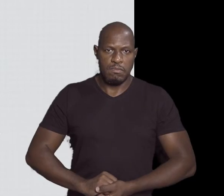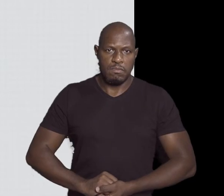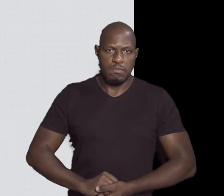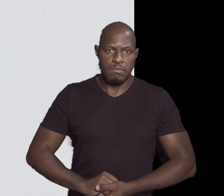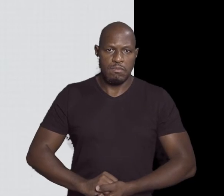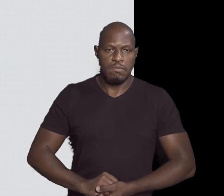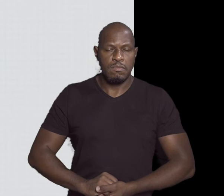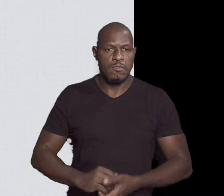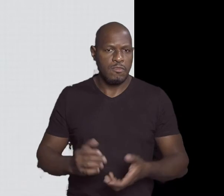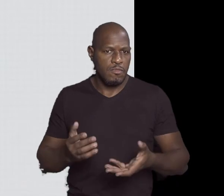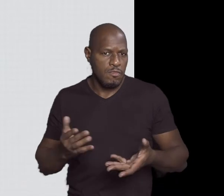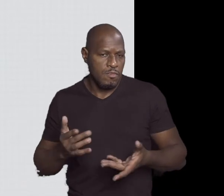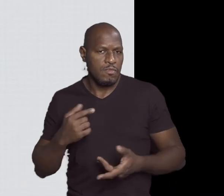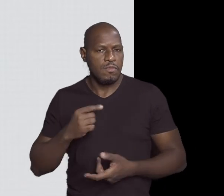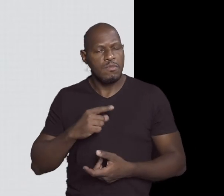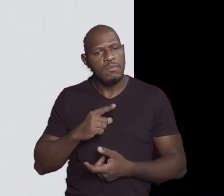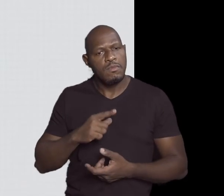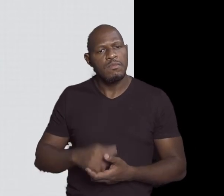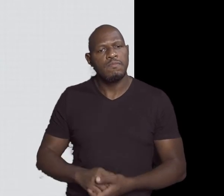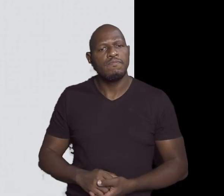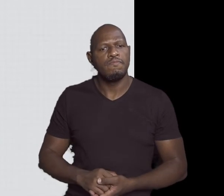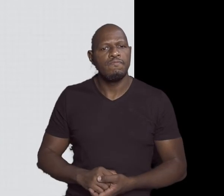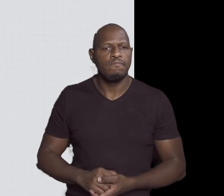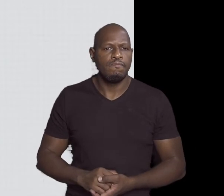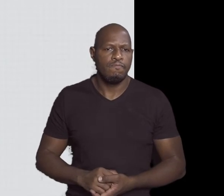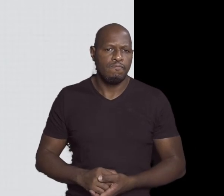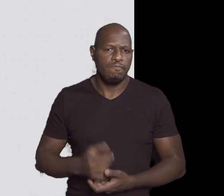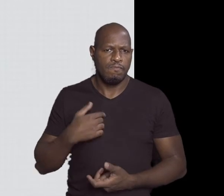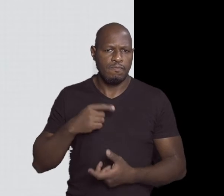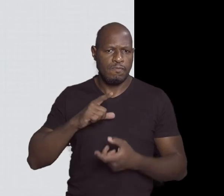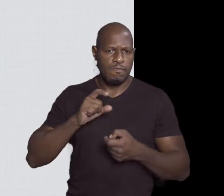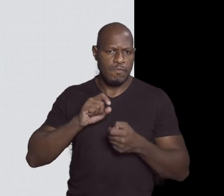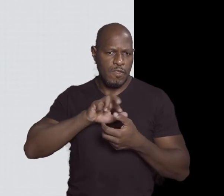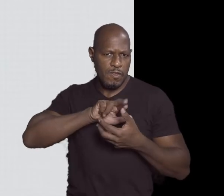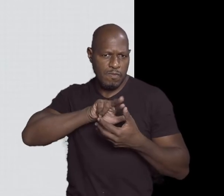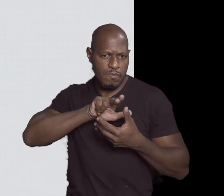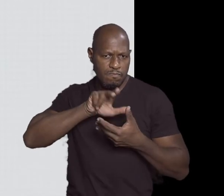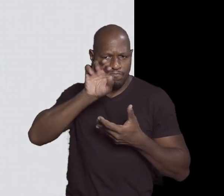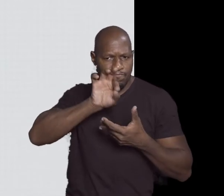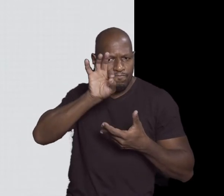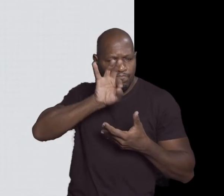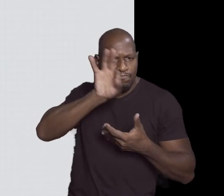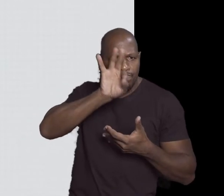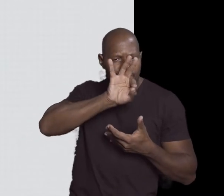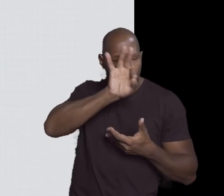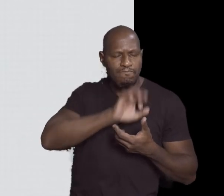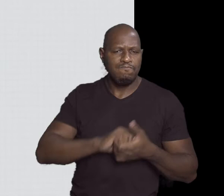As rachuras também exigem diversas passadas.